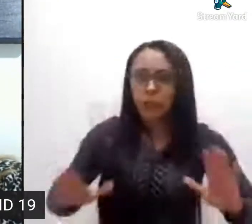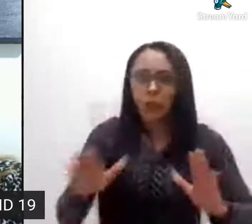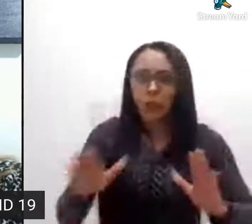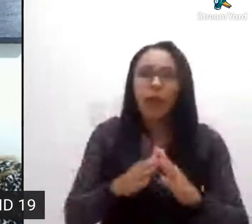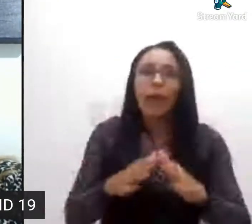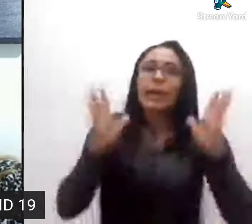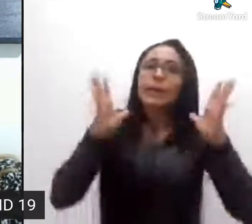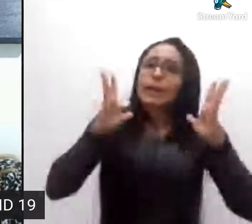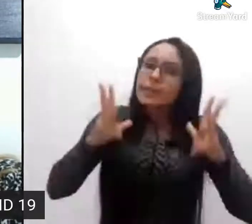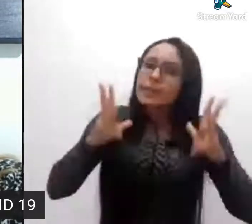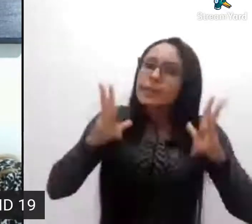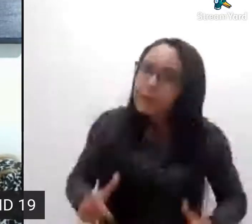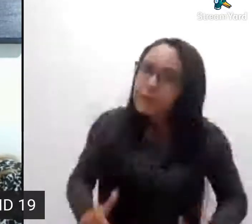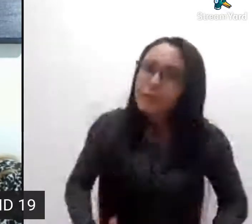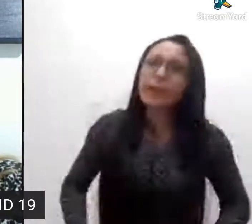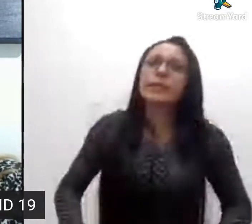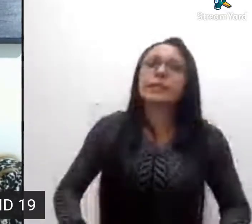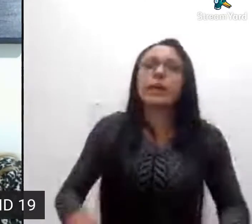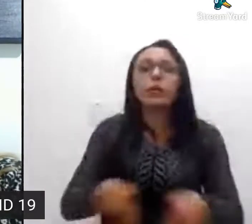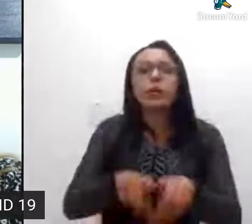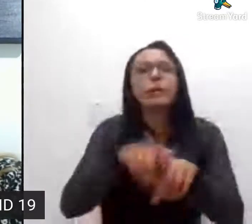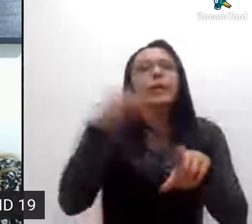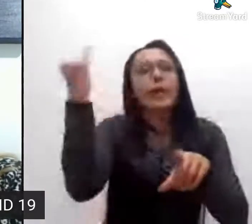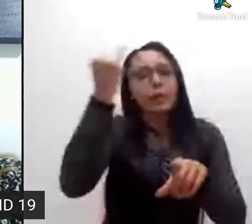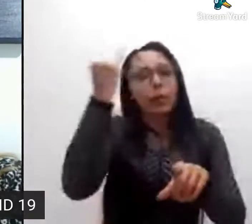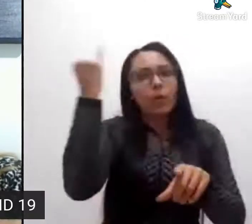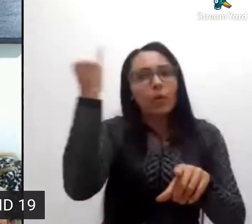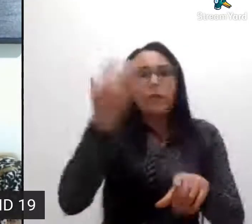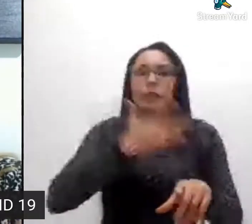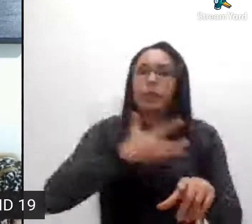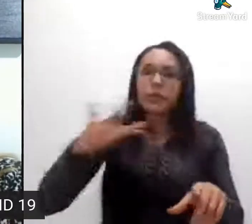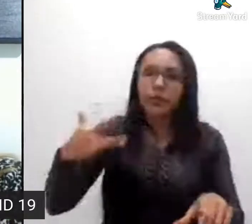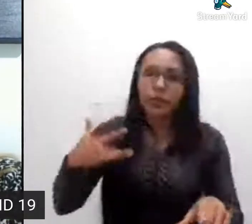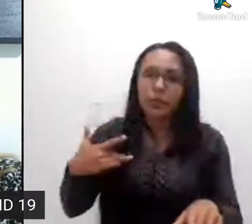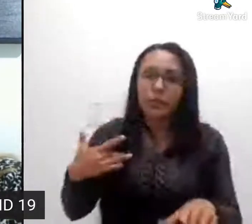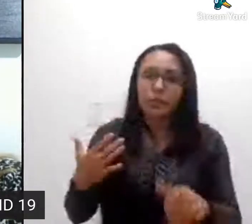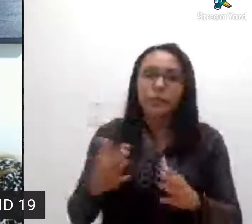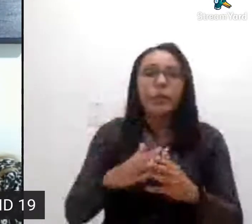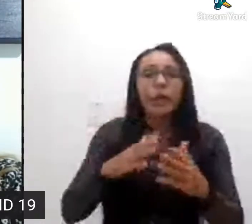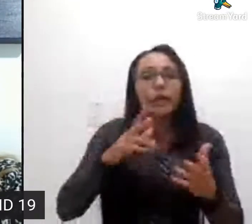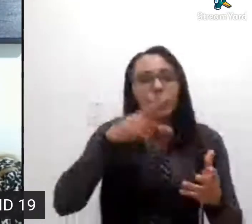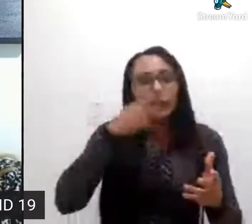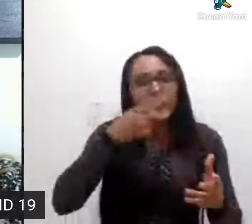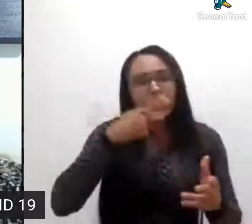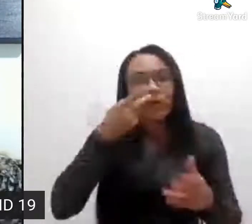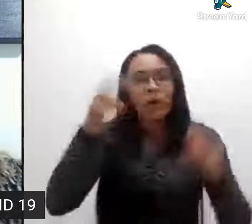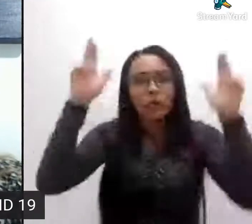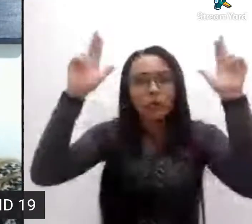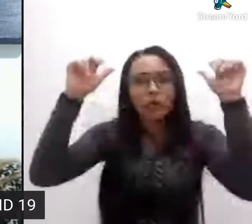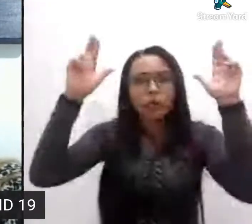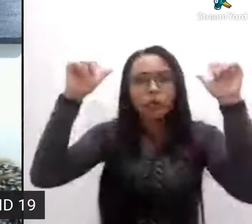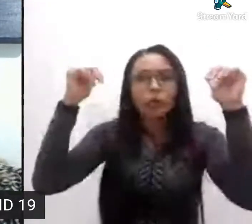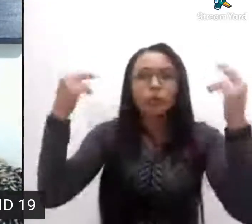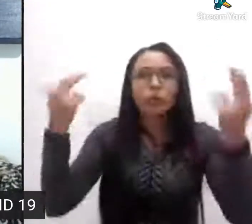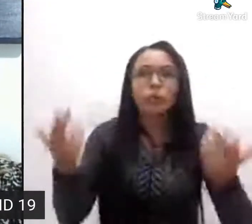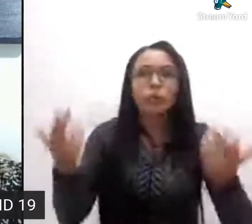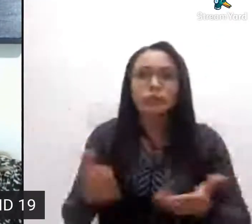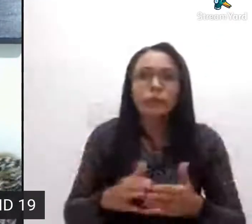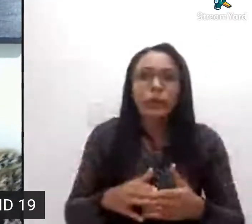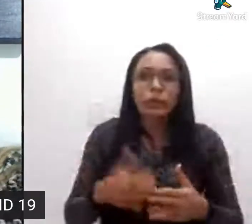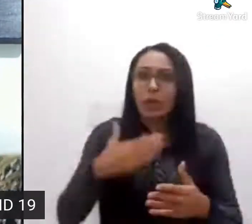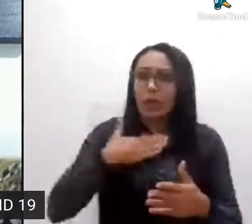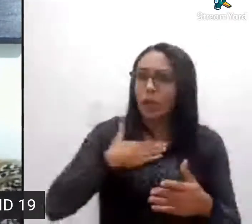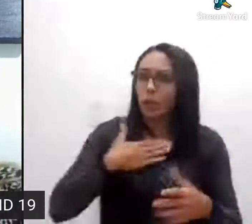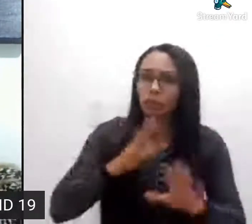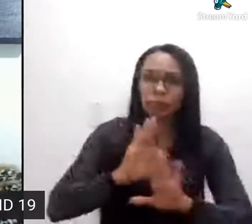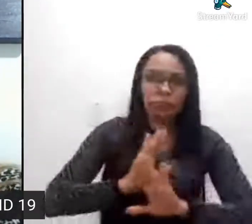e de cuidados com a nossa saúde. Então, para falar desse assunto, não seria eu, né,